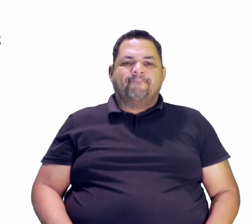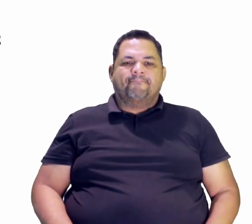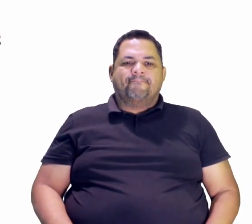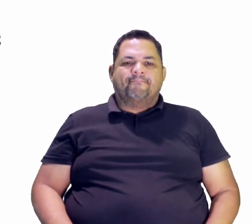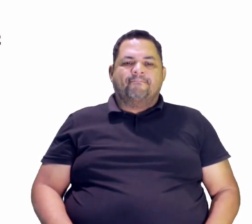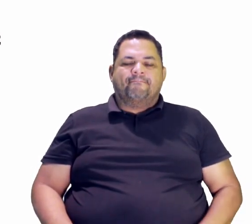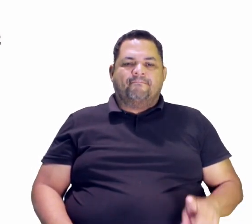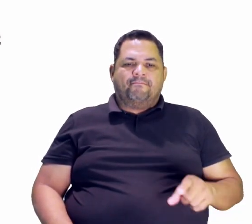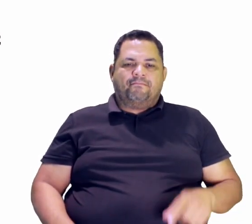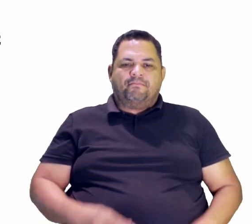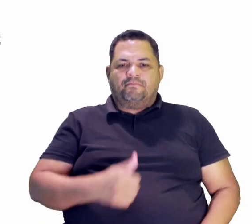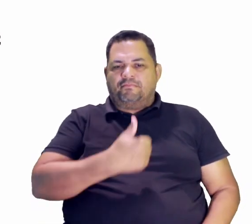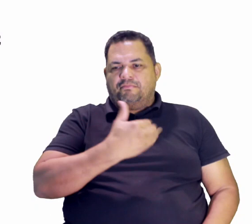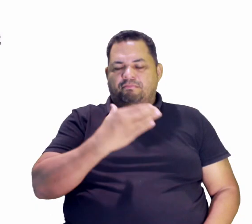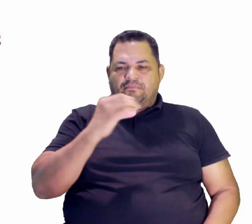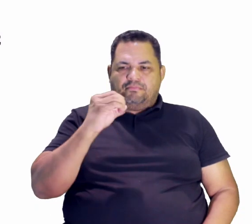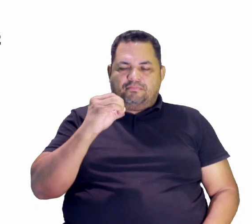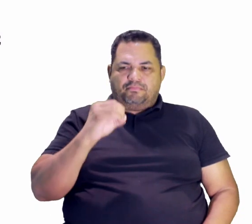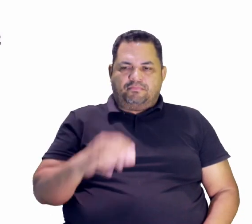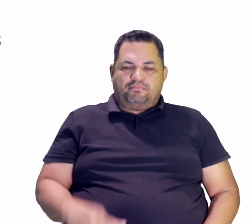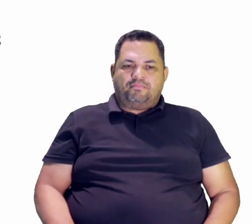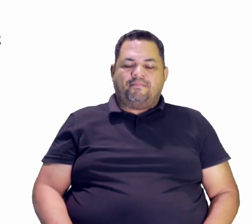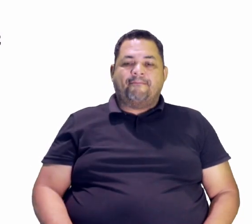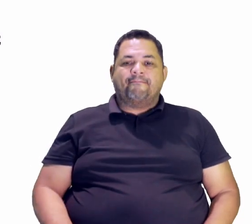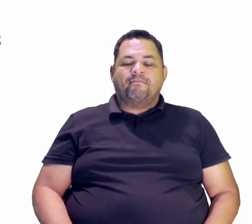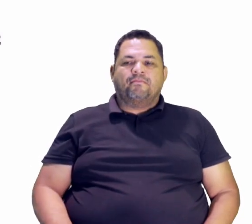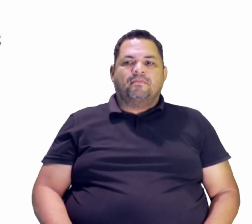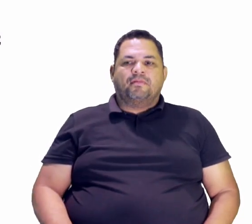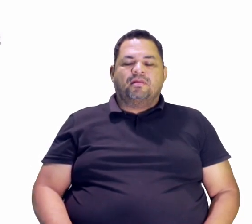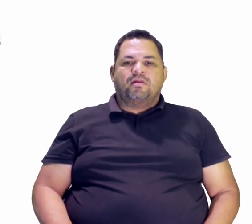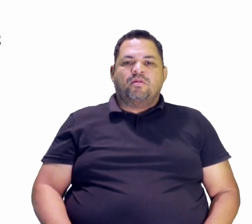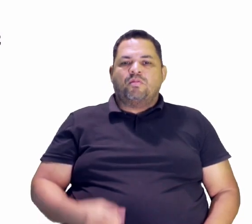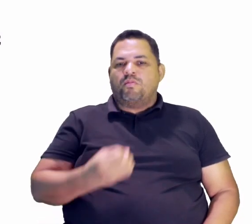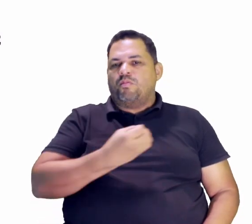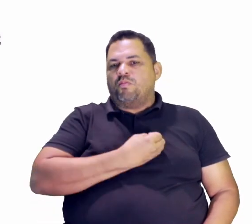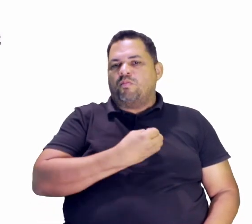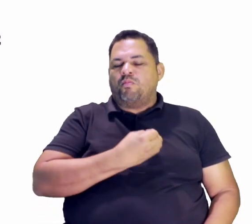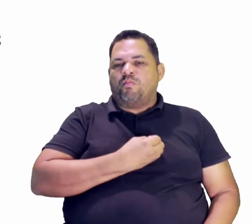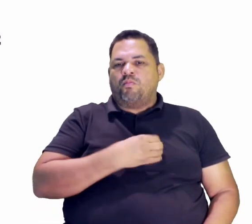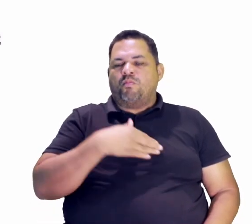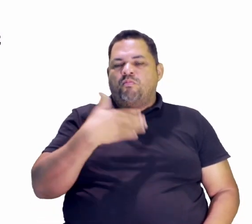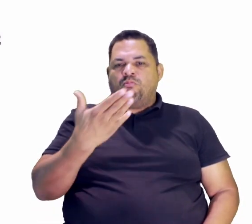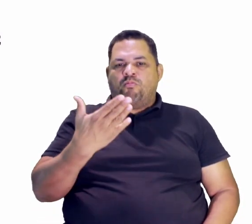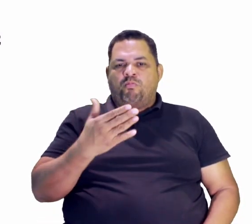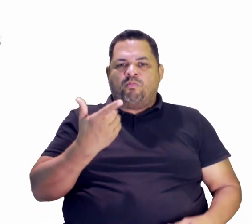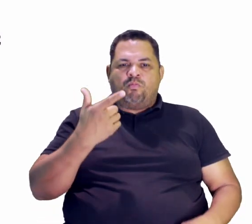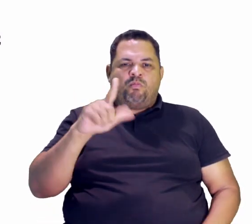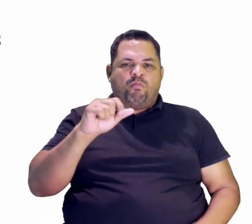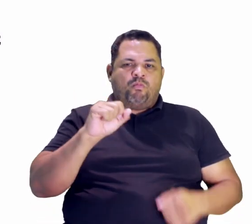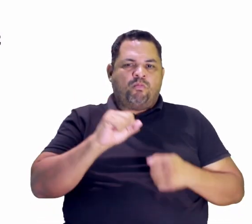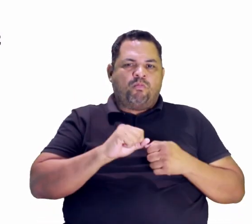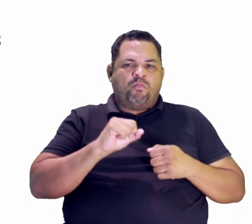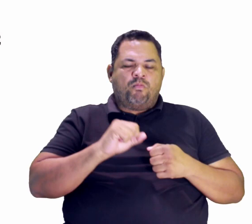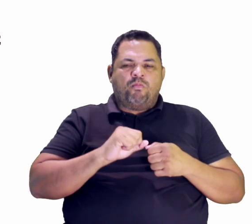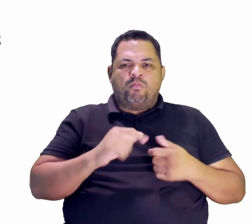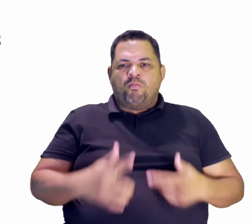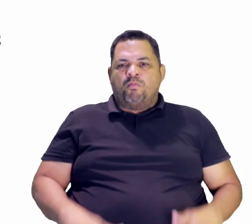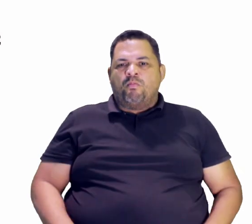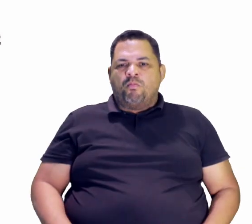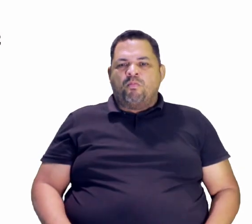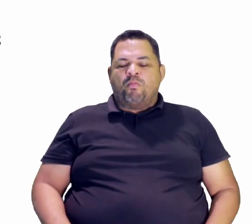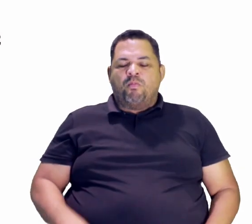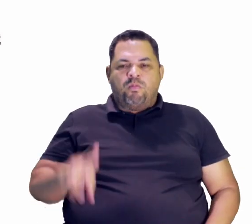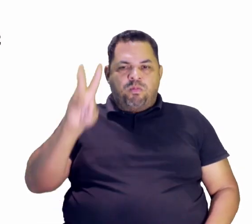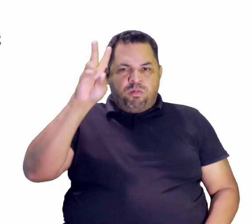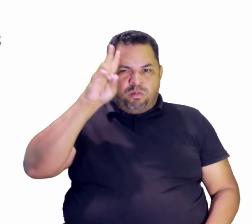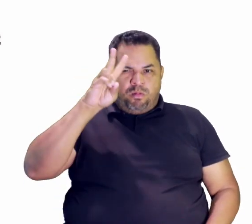D é igual a 10. Olha aí. Não tem jeito. Os números pitagóricos, eles são assim, você consegue fazer.